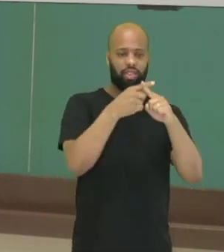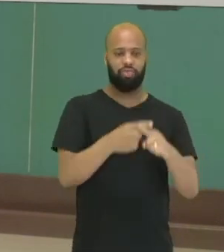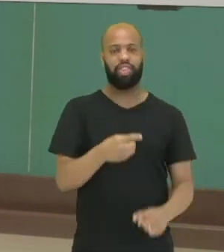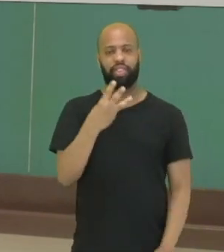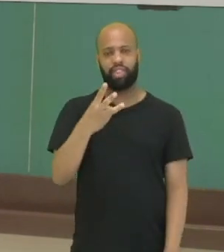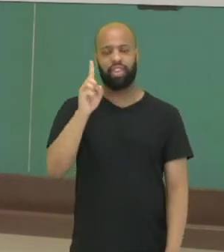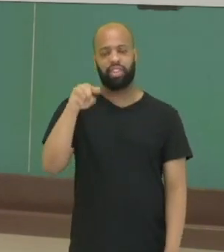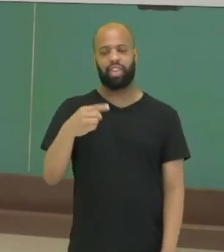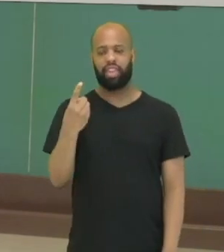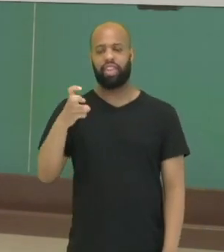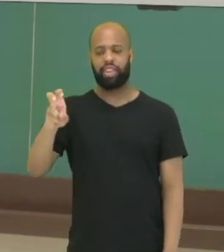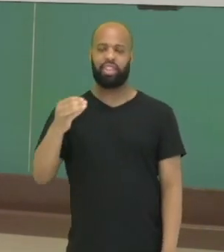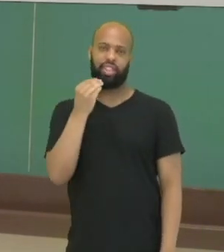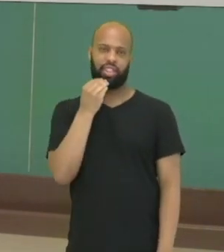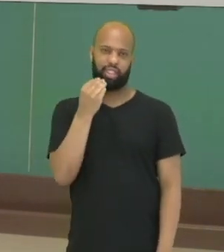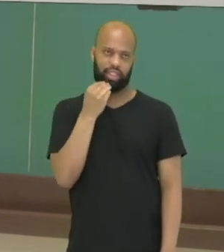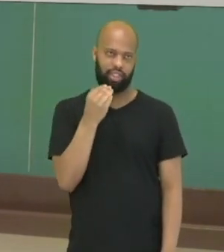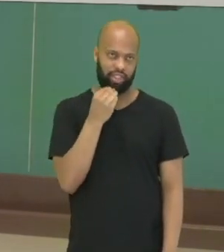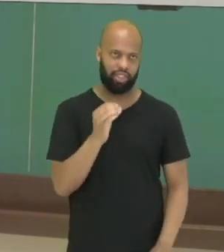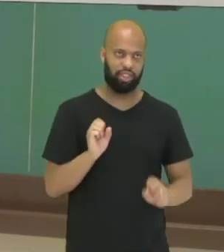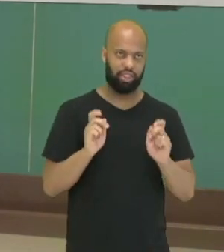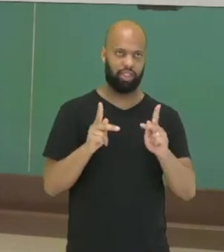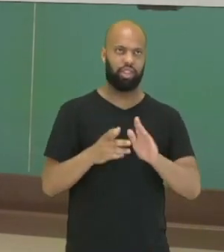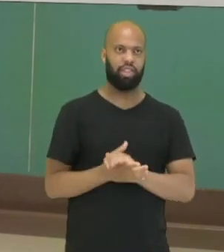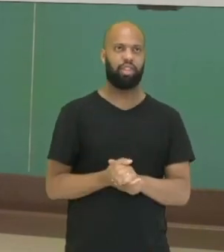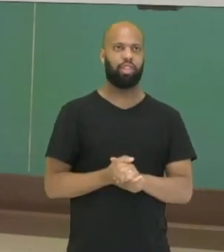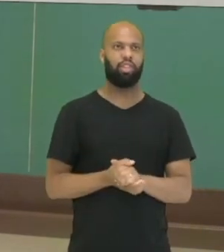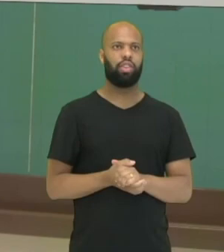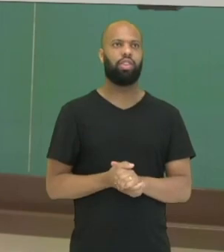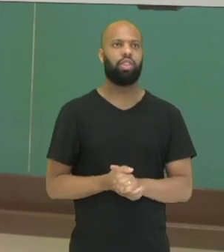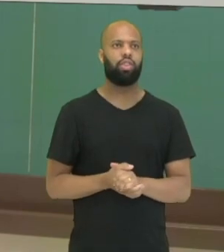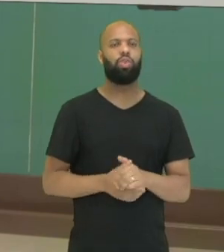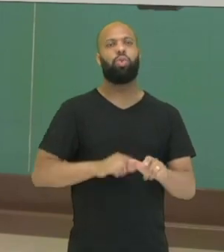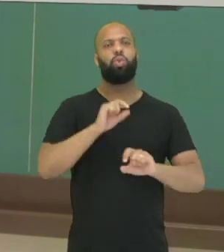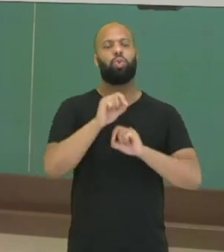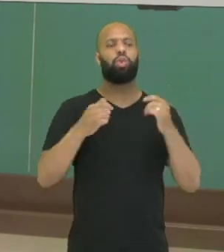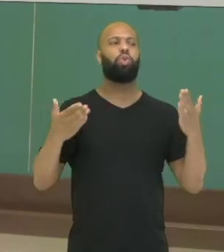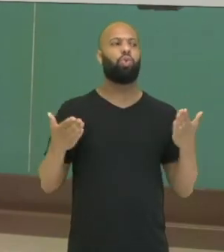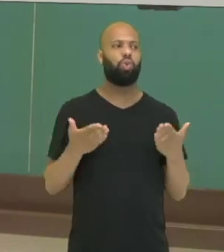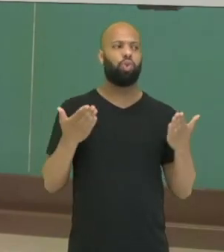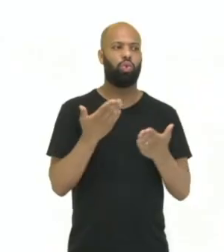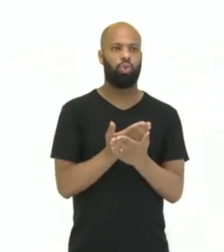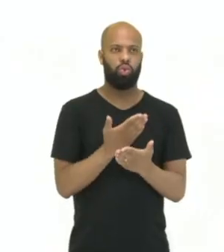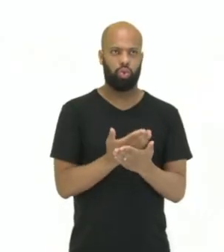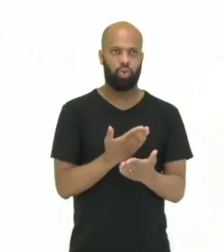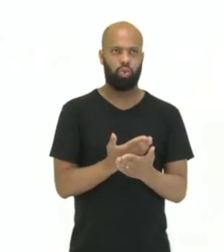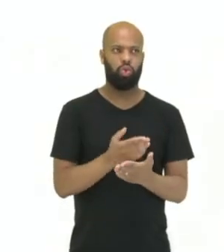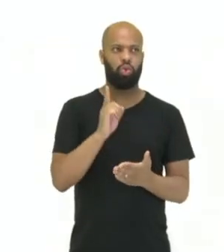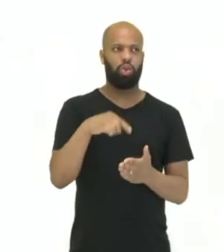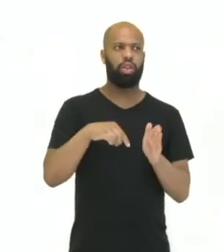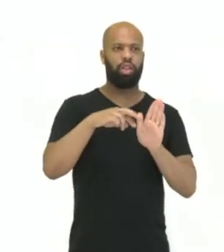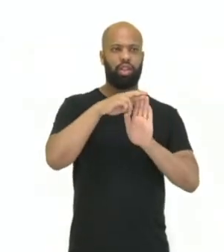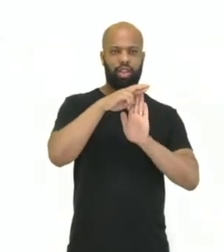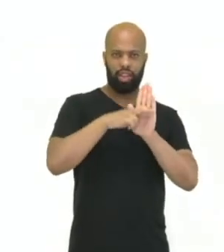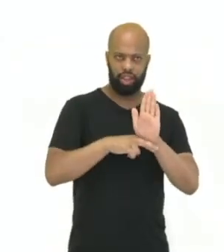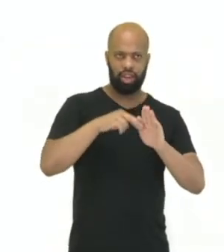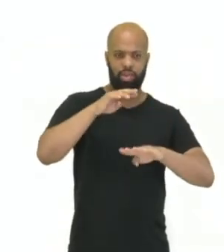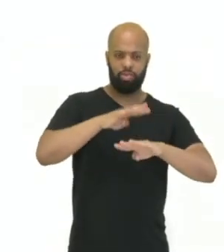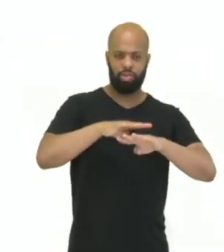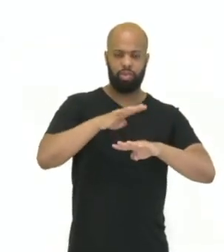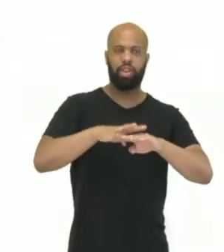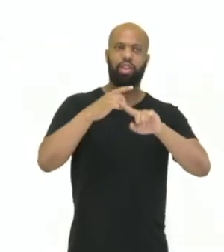vezes 3 igual a 15. O que nós vimos na aula de hoje? Princípio multiplicativo